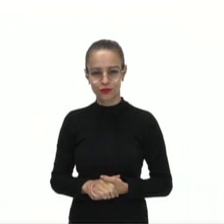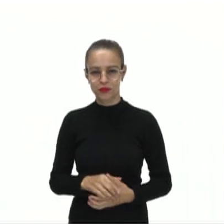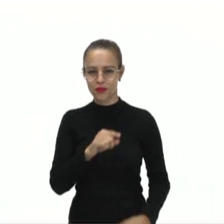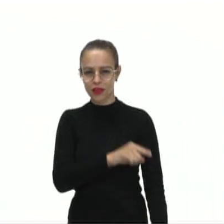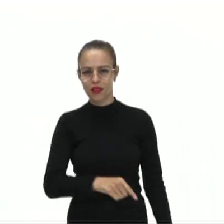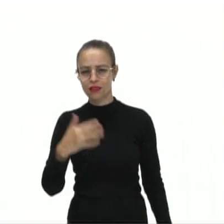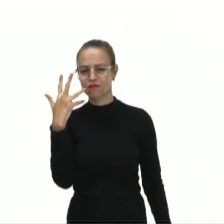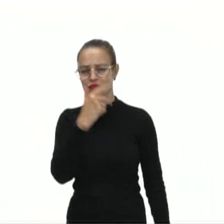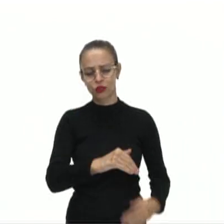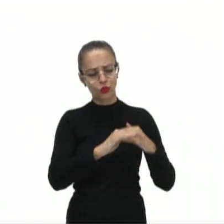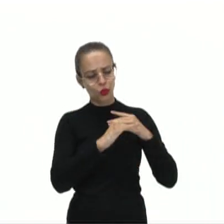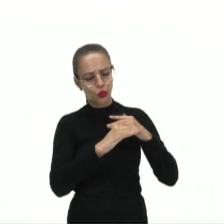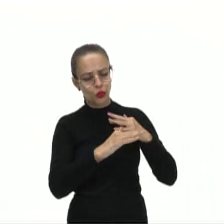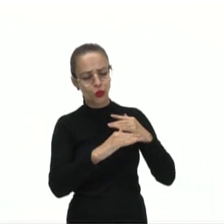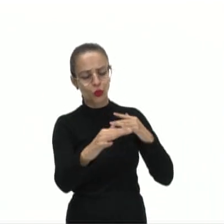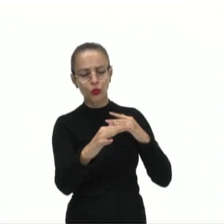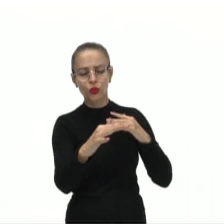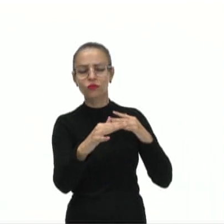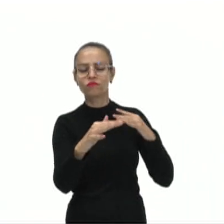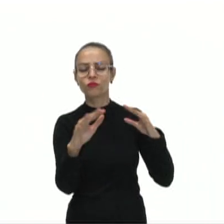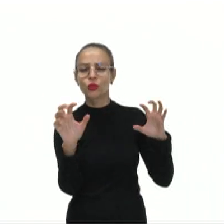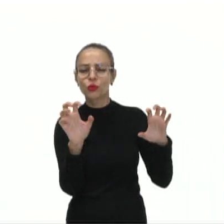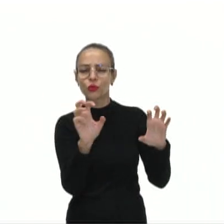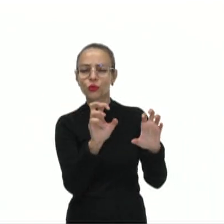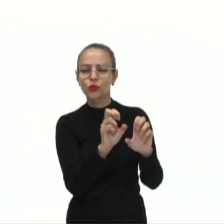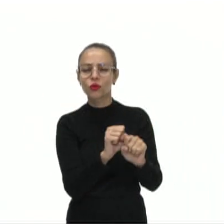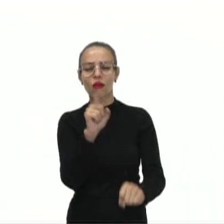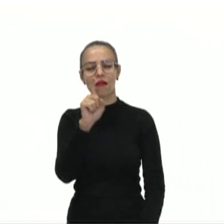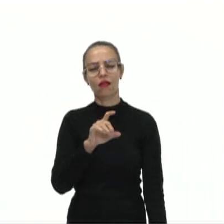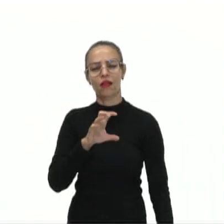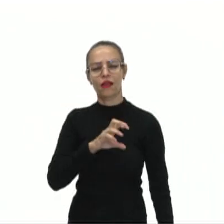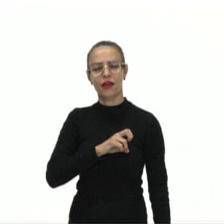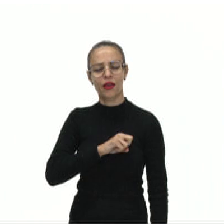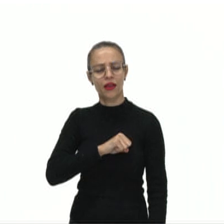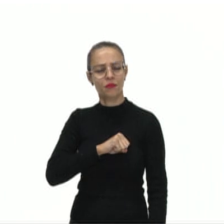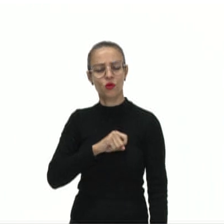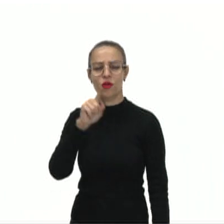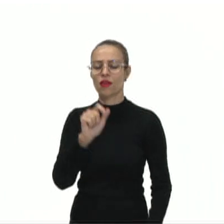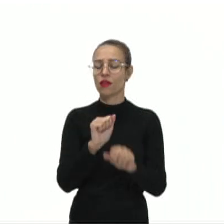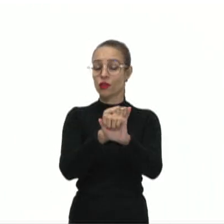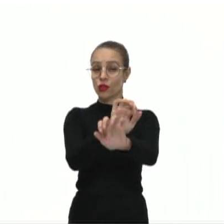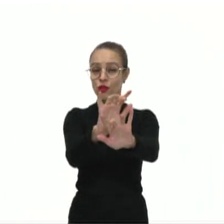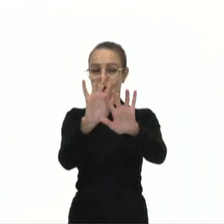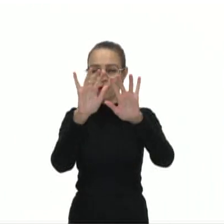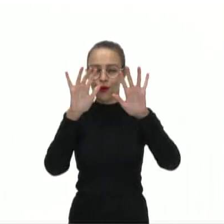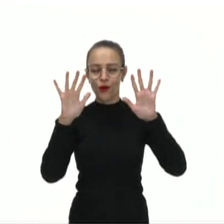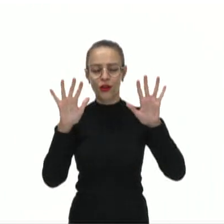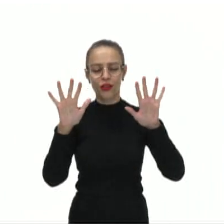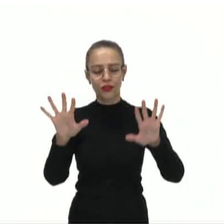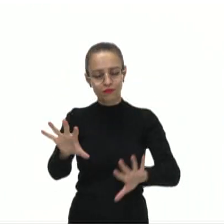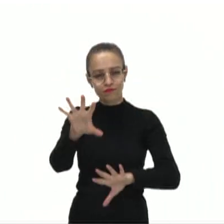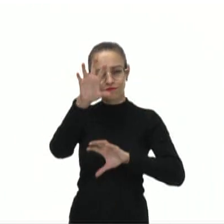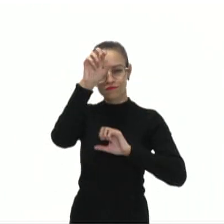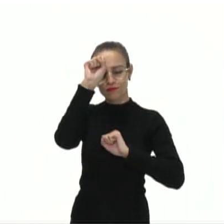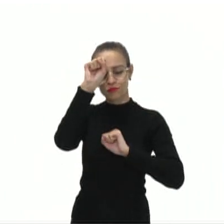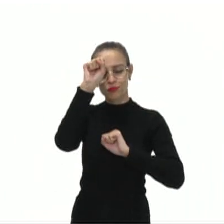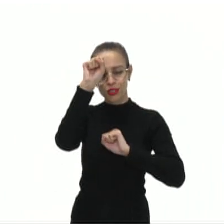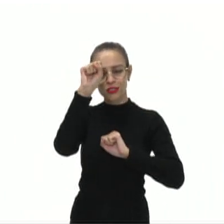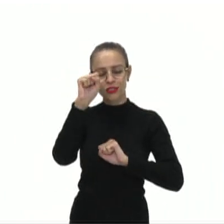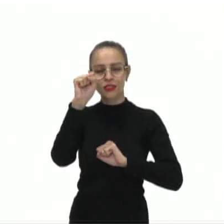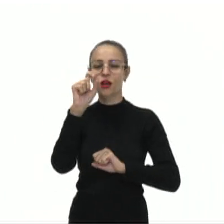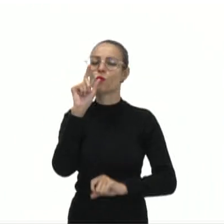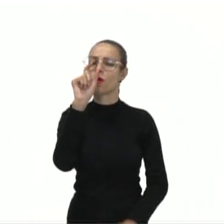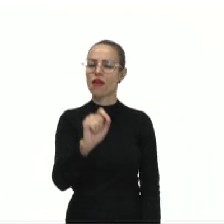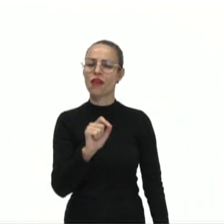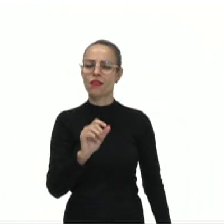dourado estio, eras o idílio de um amor sublime, eras a glória, a inspiração, a pátria, o